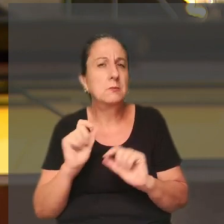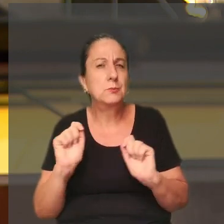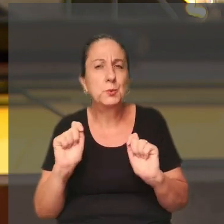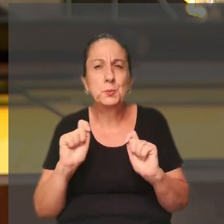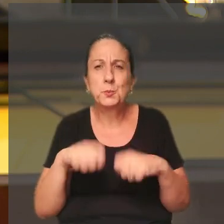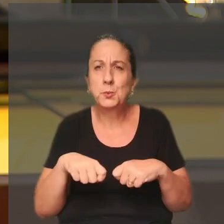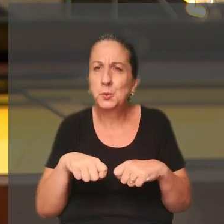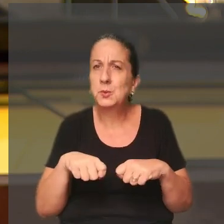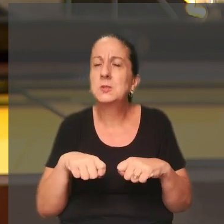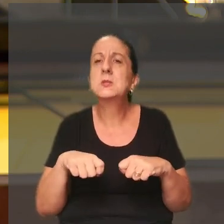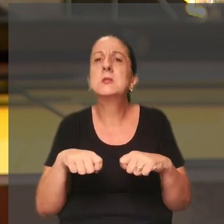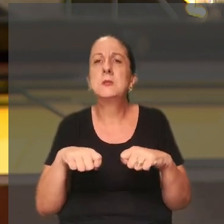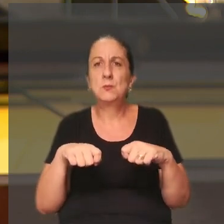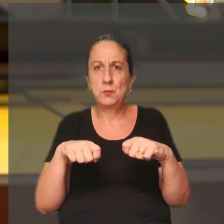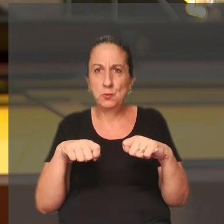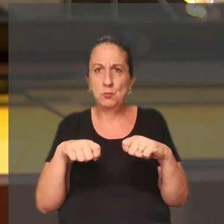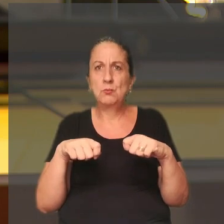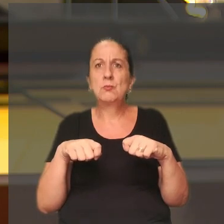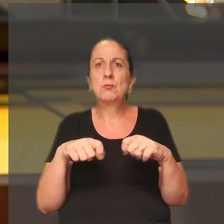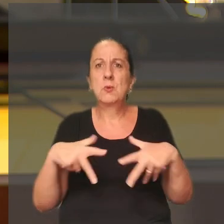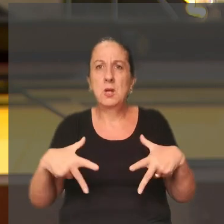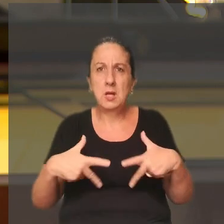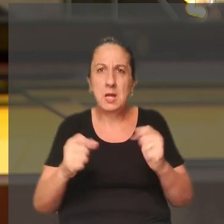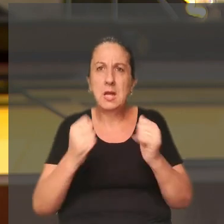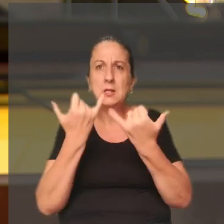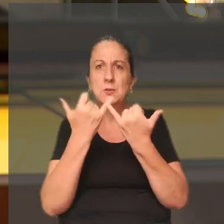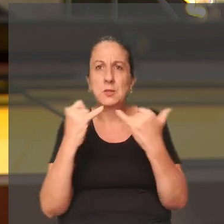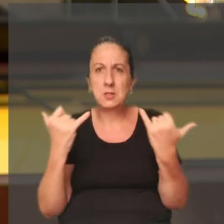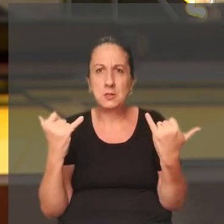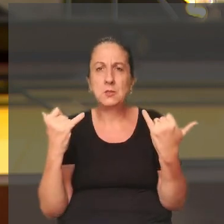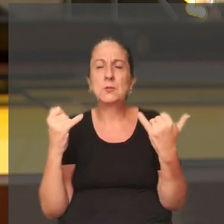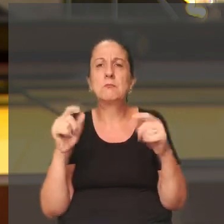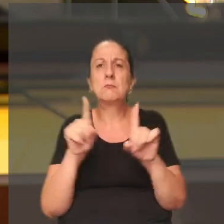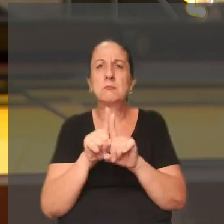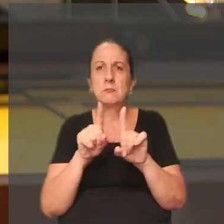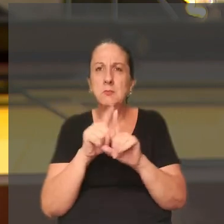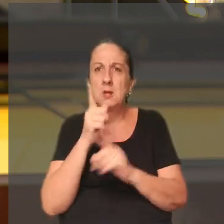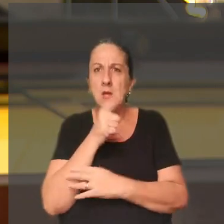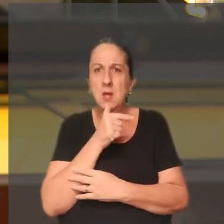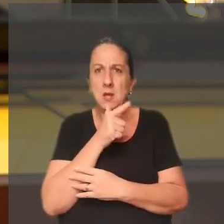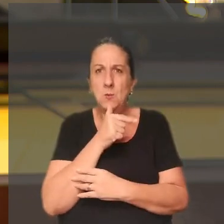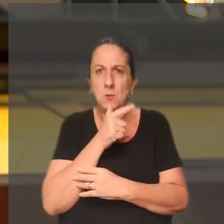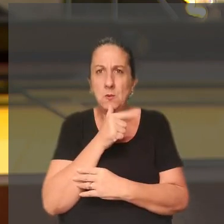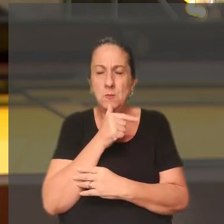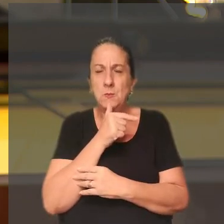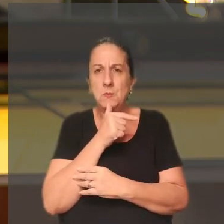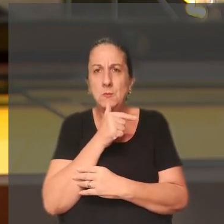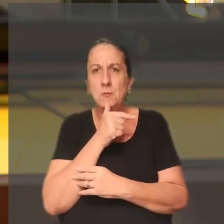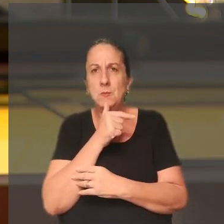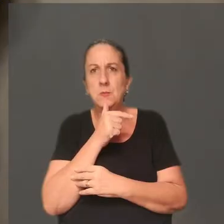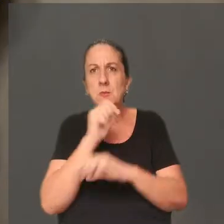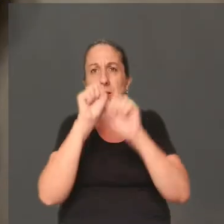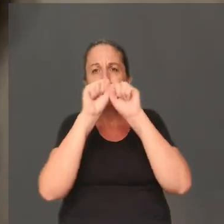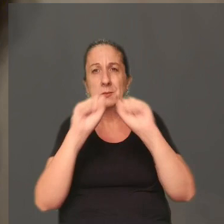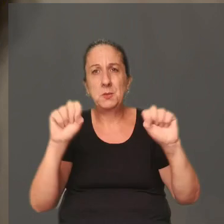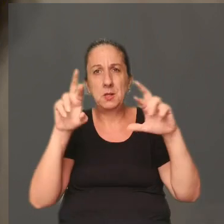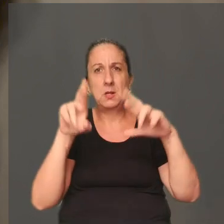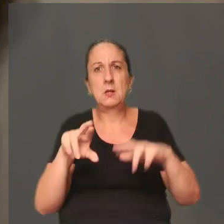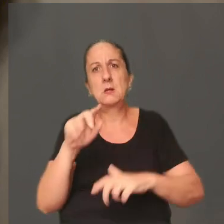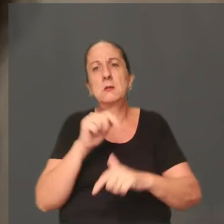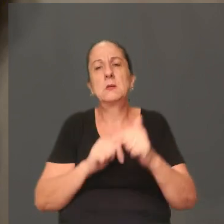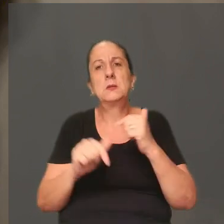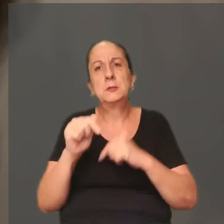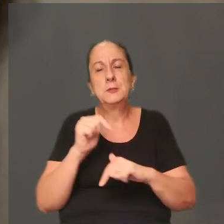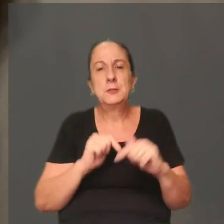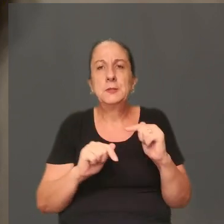o quanto possível o gasto de energia e água. Nos